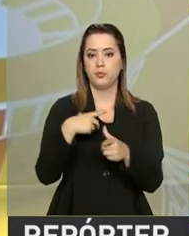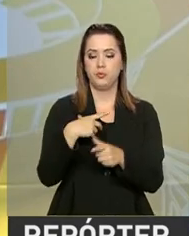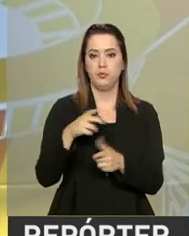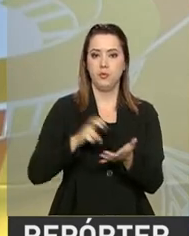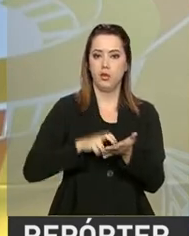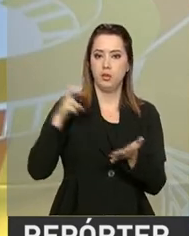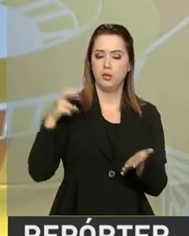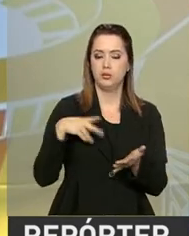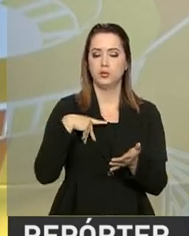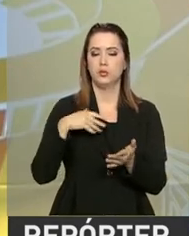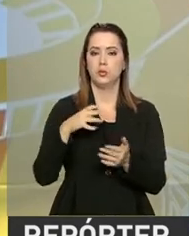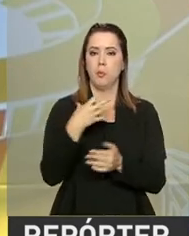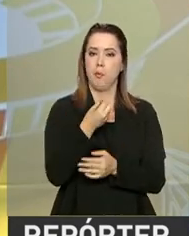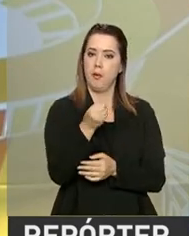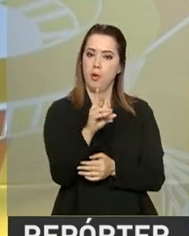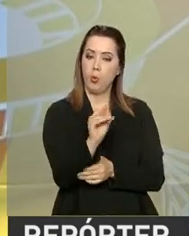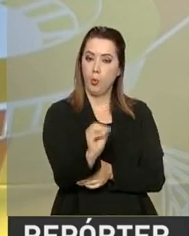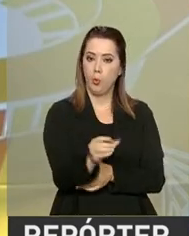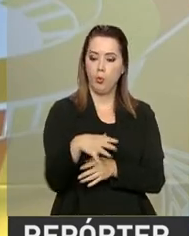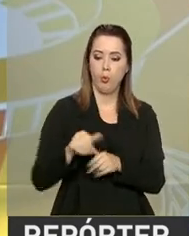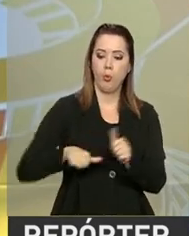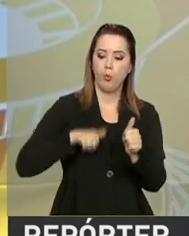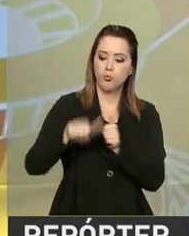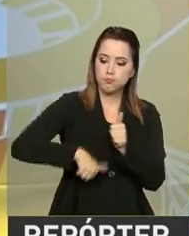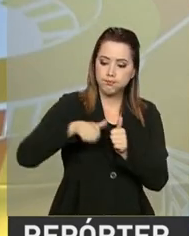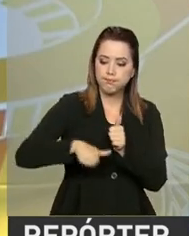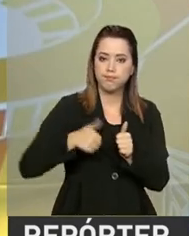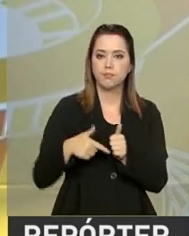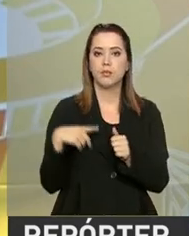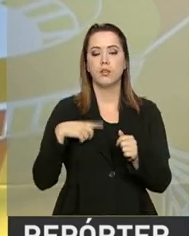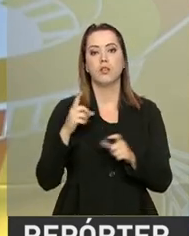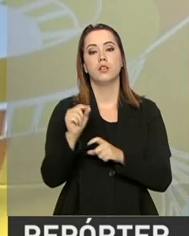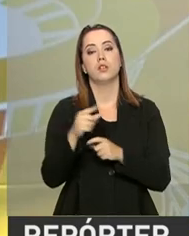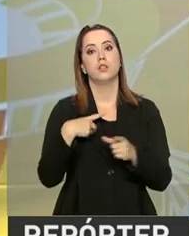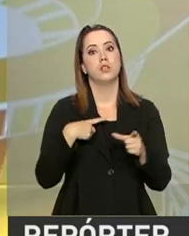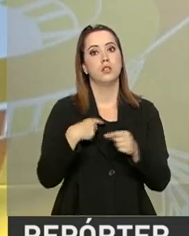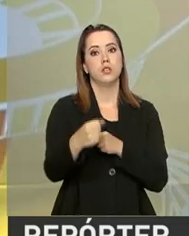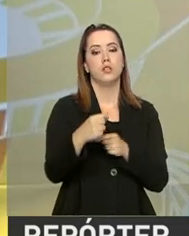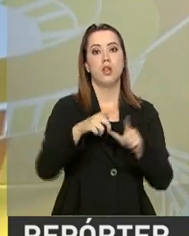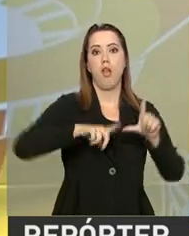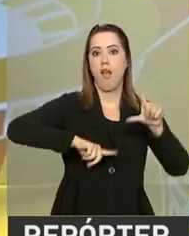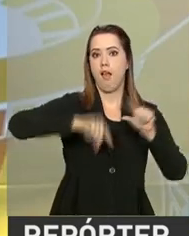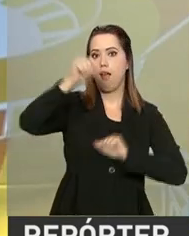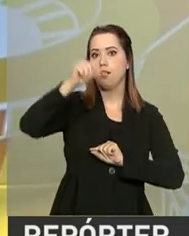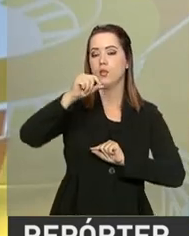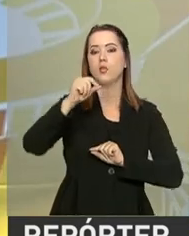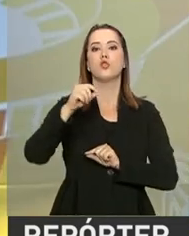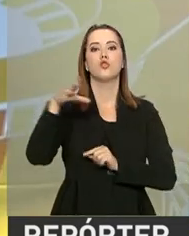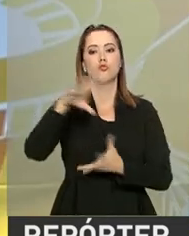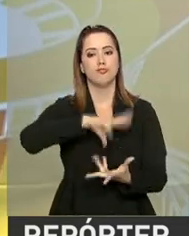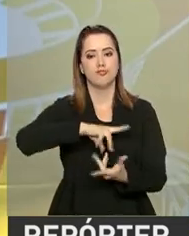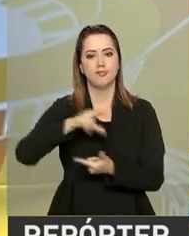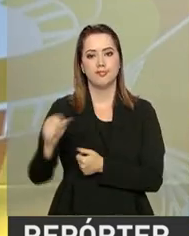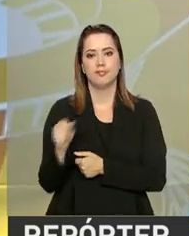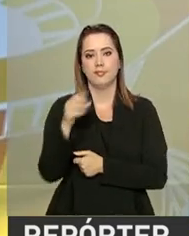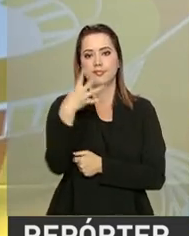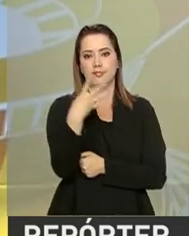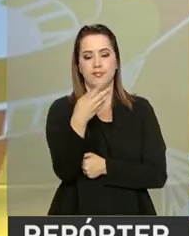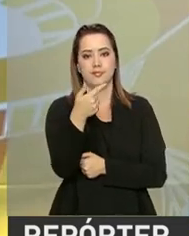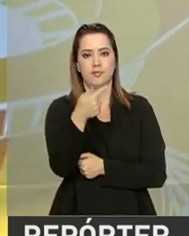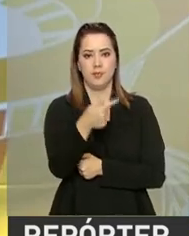de 400 metros rasos no atletismo, com direito à quebra de recorde mundial com o tempo de